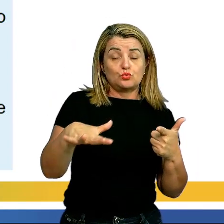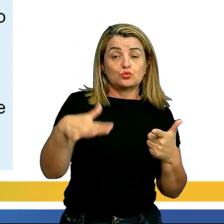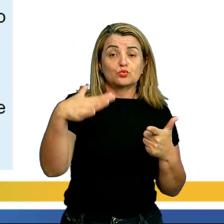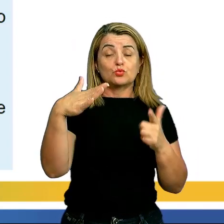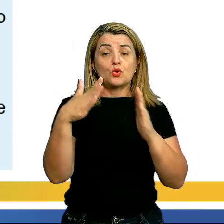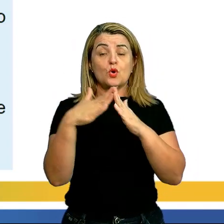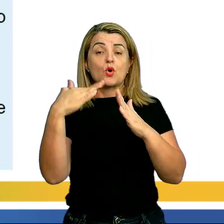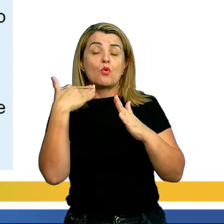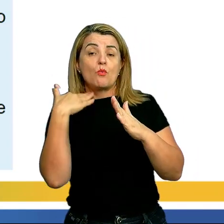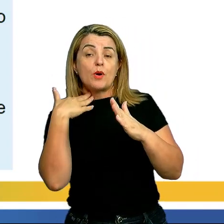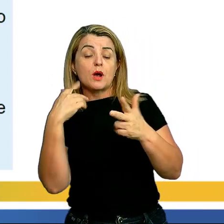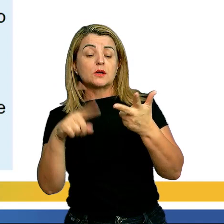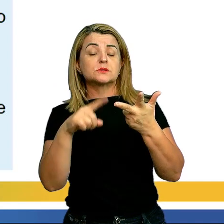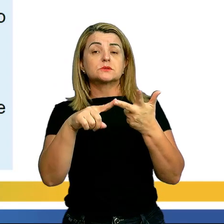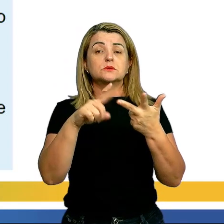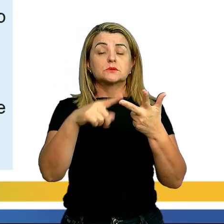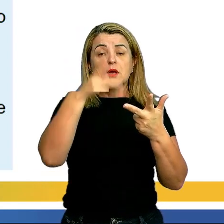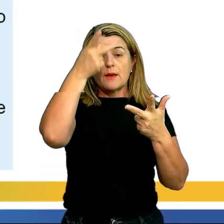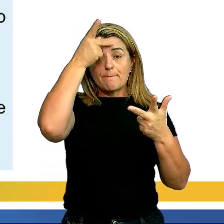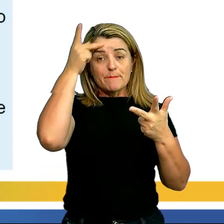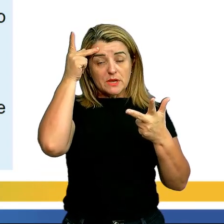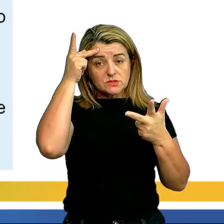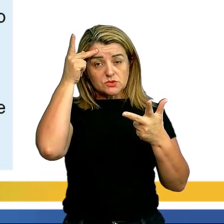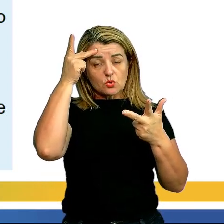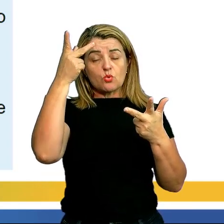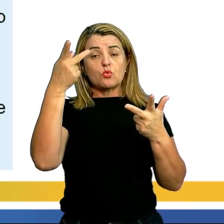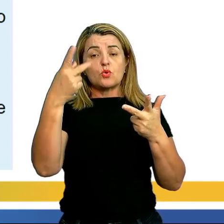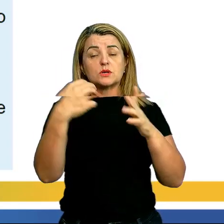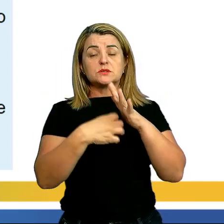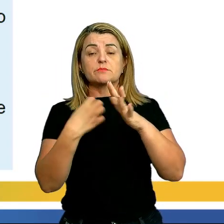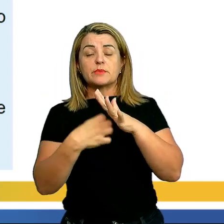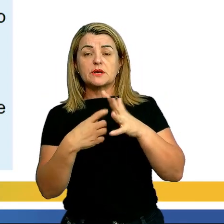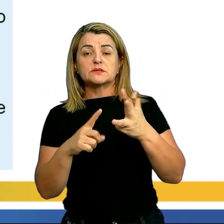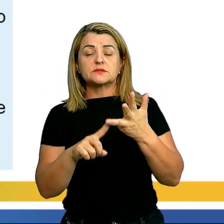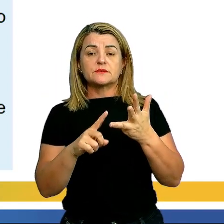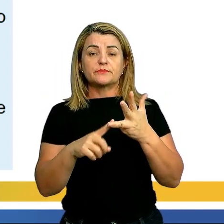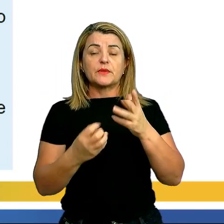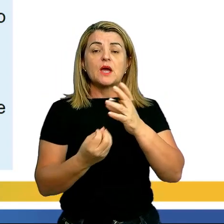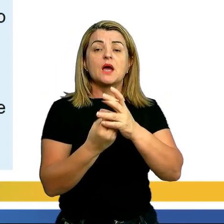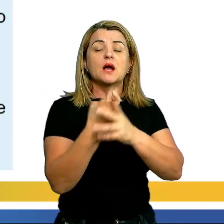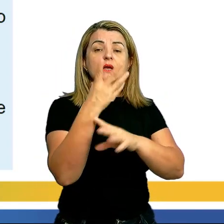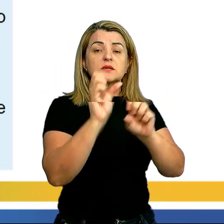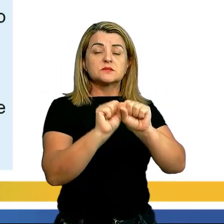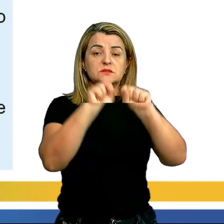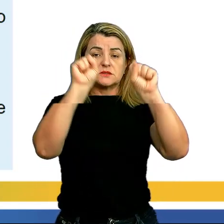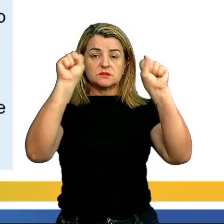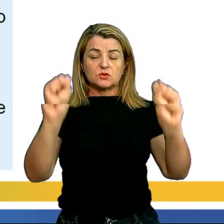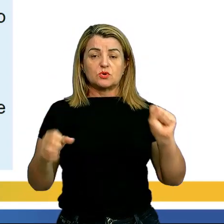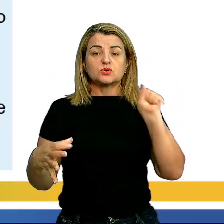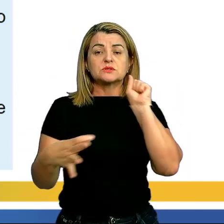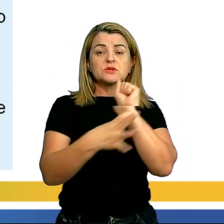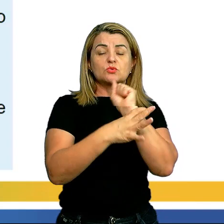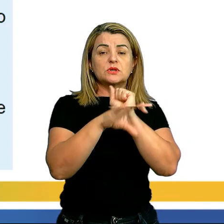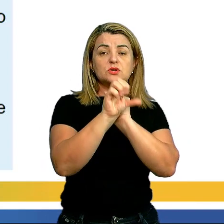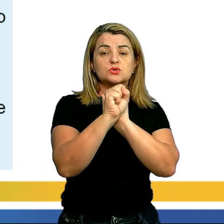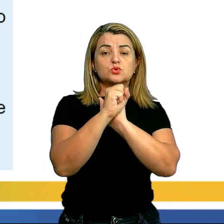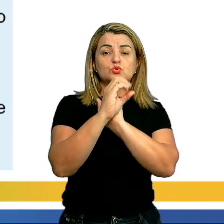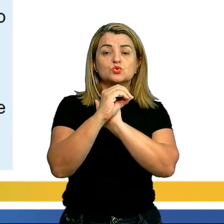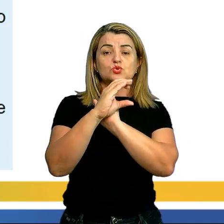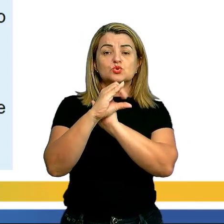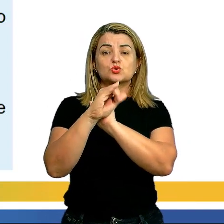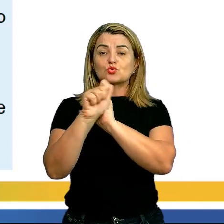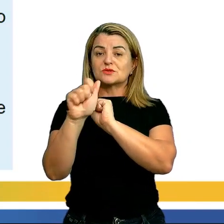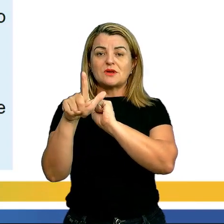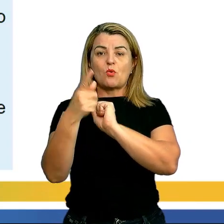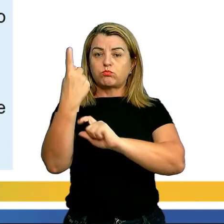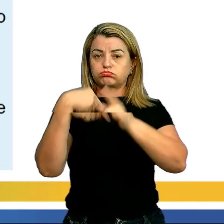para empresários, para evitar a falência do sistema financeiro. Criação de um sistema de seguridade social, lembrando que isso